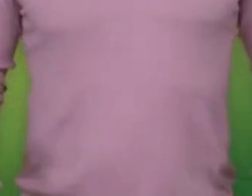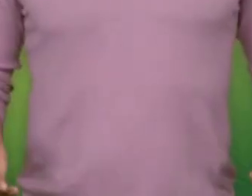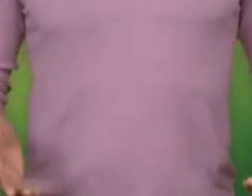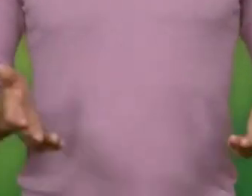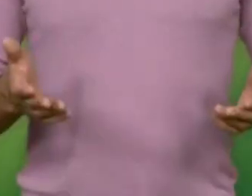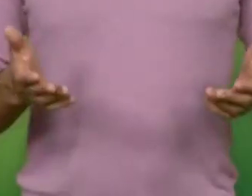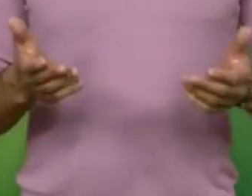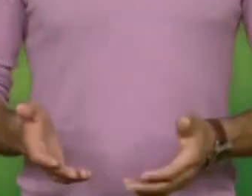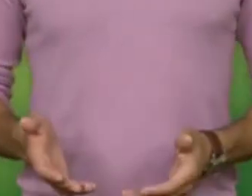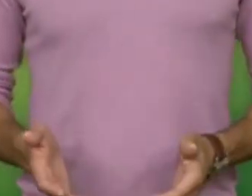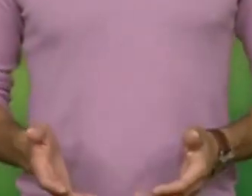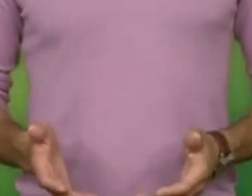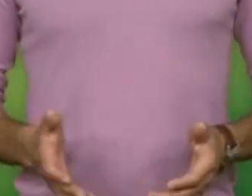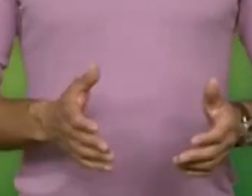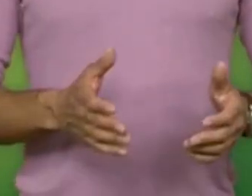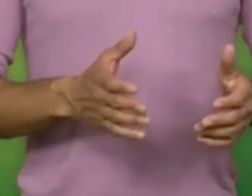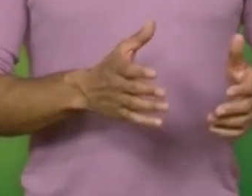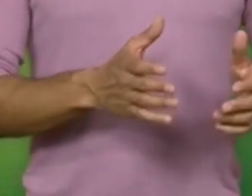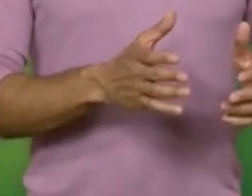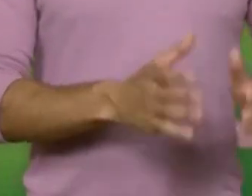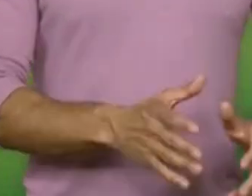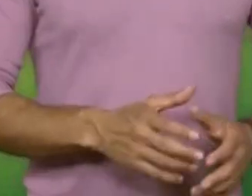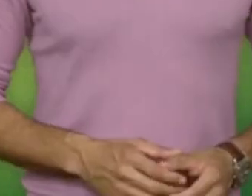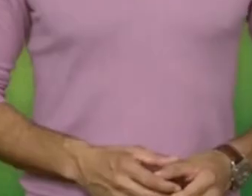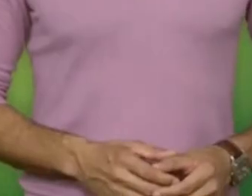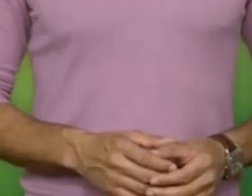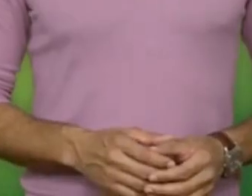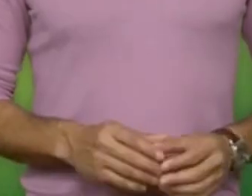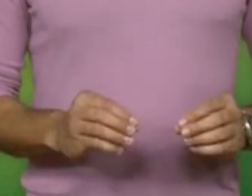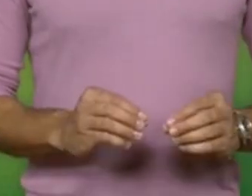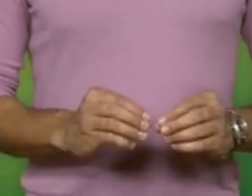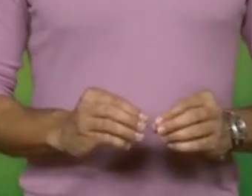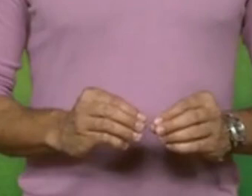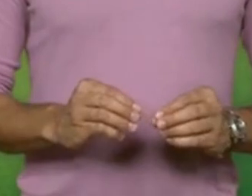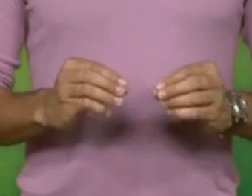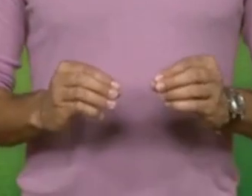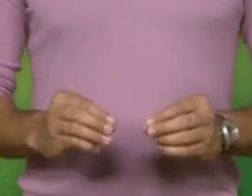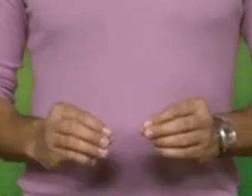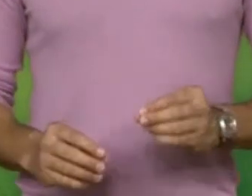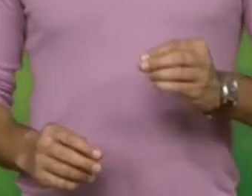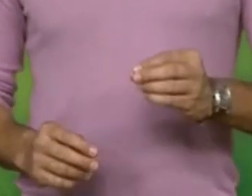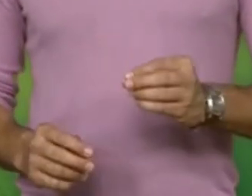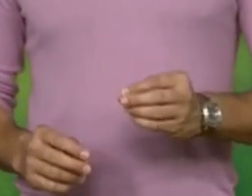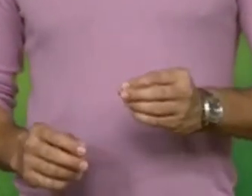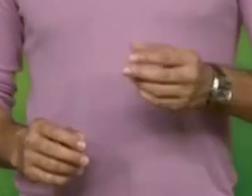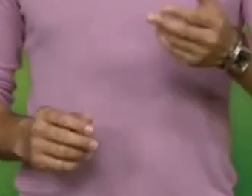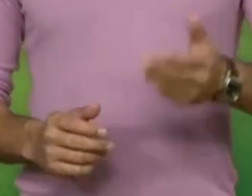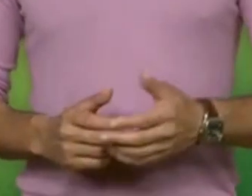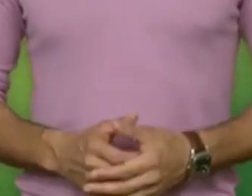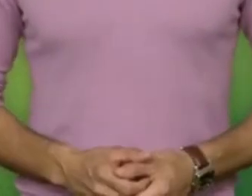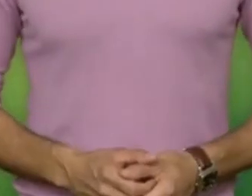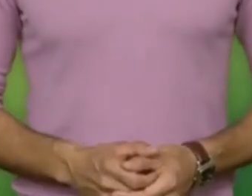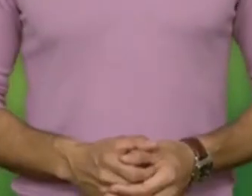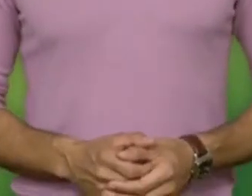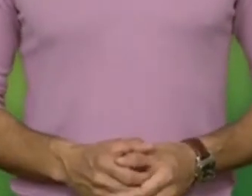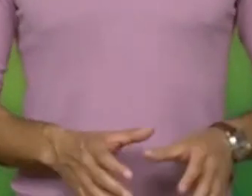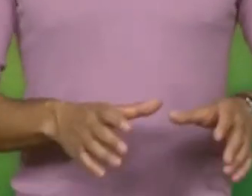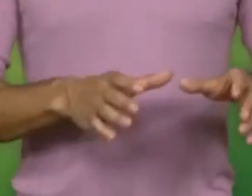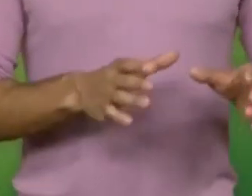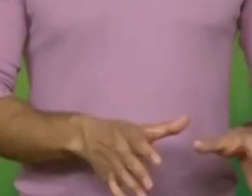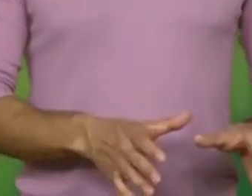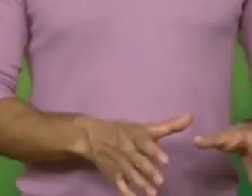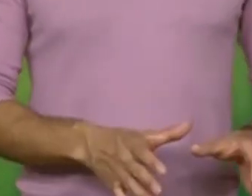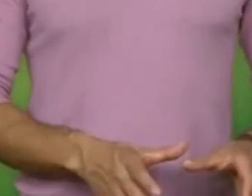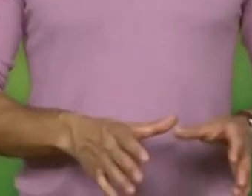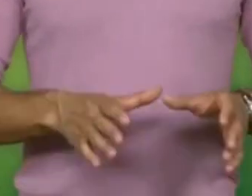é necessária a formação de profissionais que, além da consciência ambiental, entendam sobre os conceitos abordados na legislação brasileira